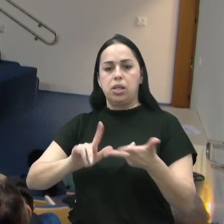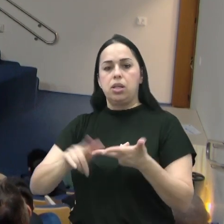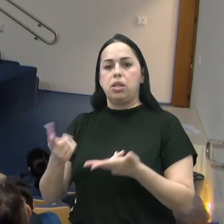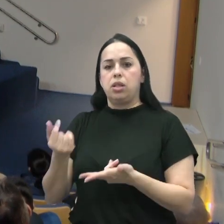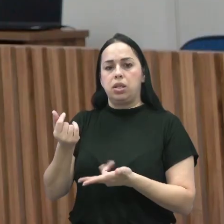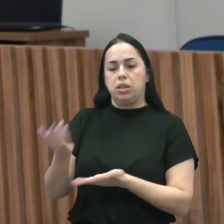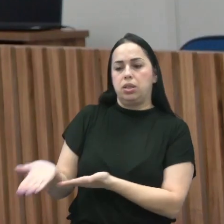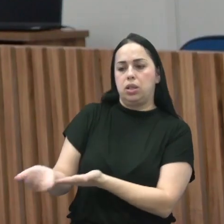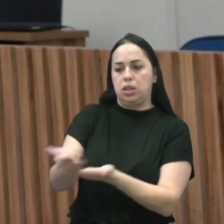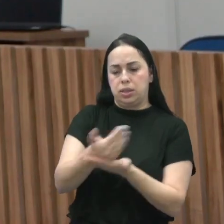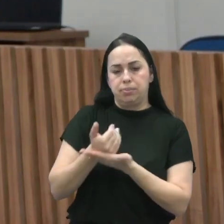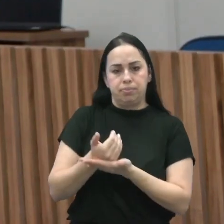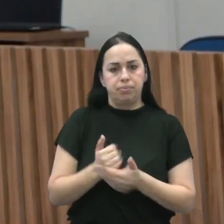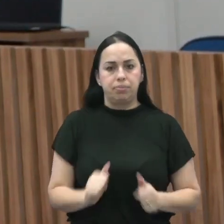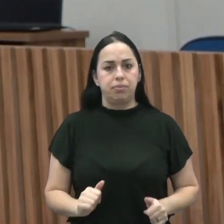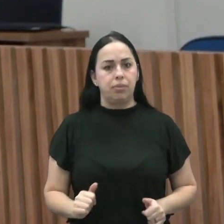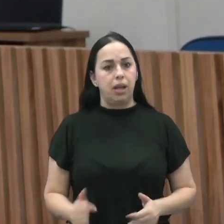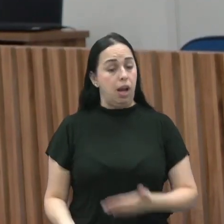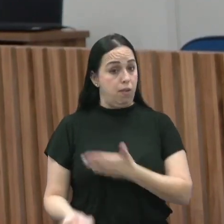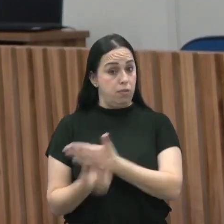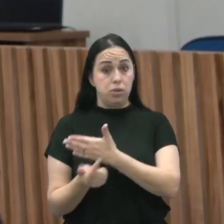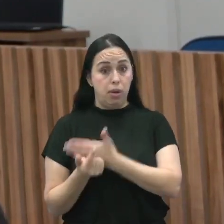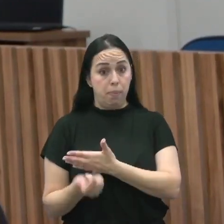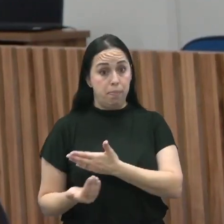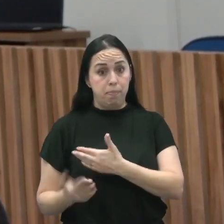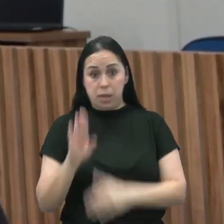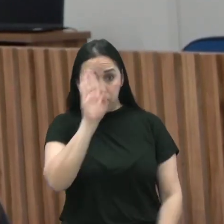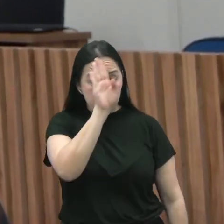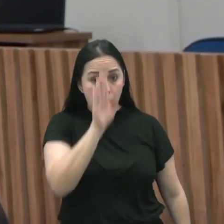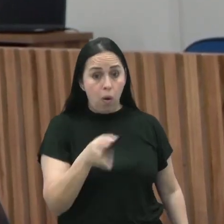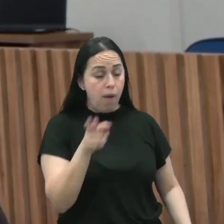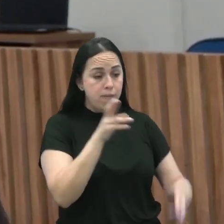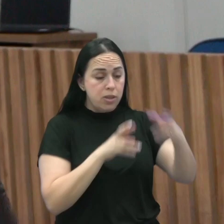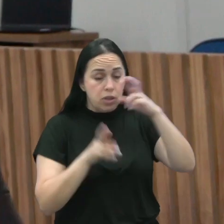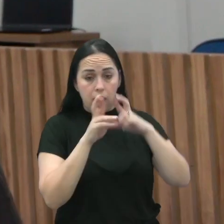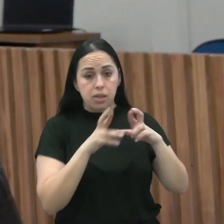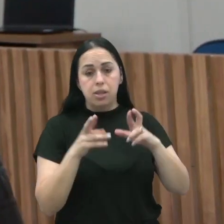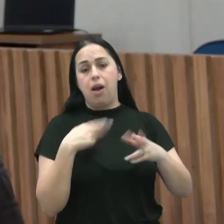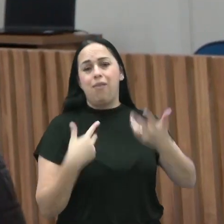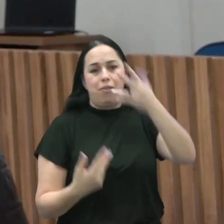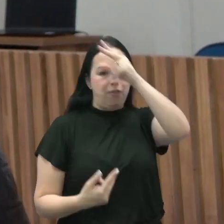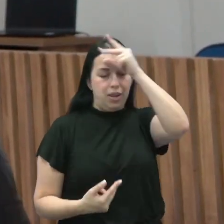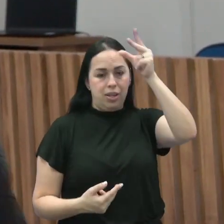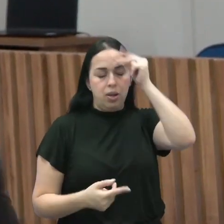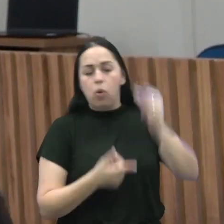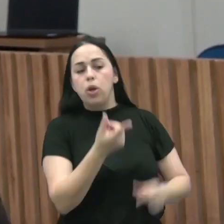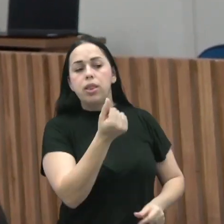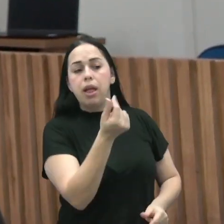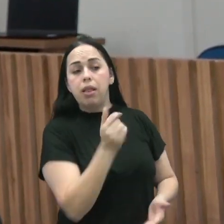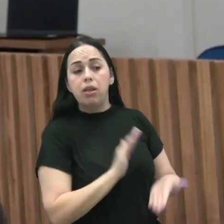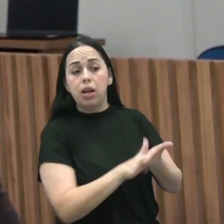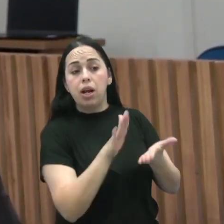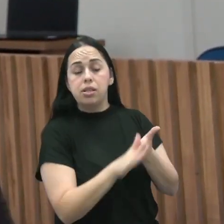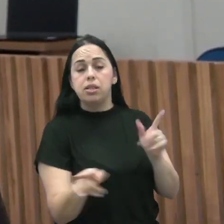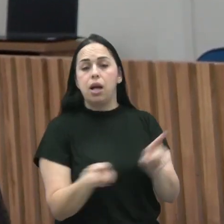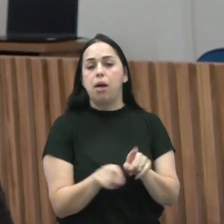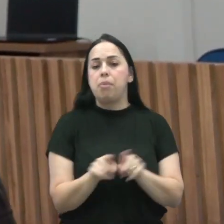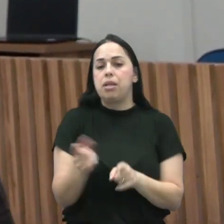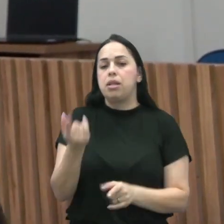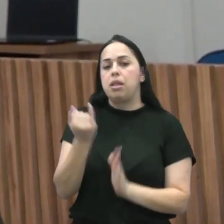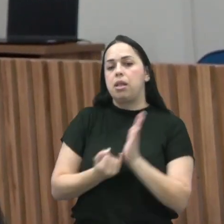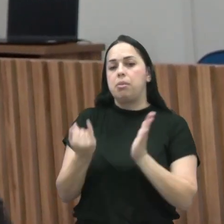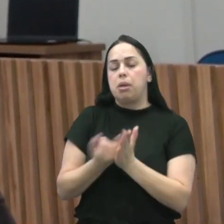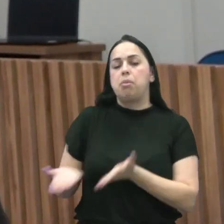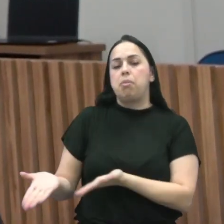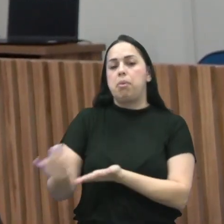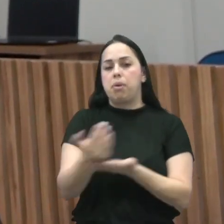do município. A principal função do vereador é fiscalizar o executivo. Fiscalizar o quê? Fiscalizar o gasto e a arrecadação.